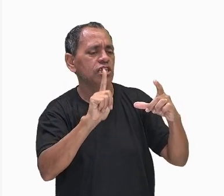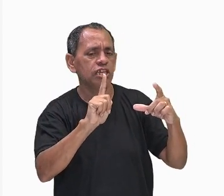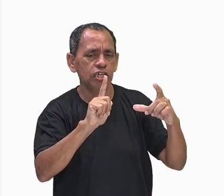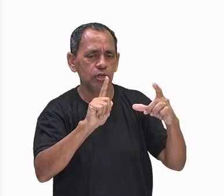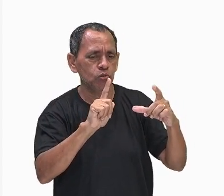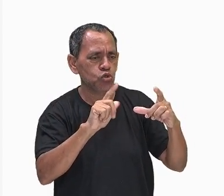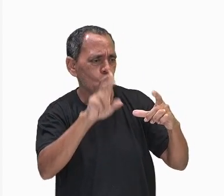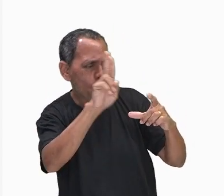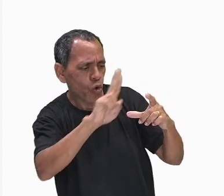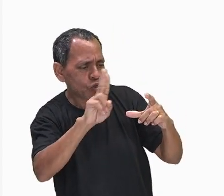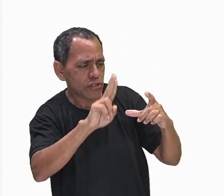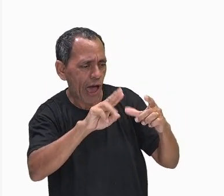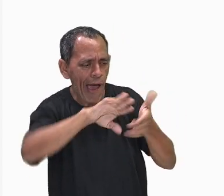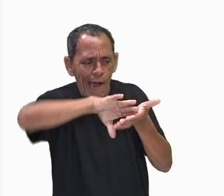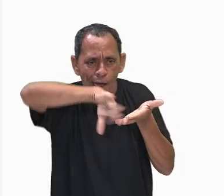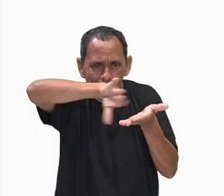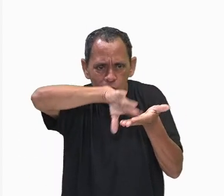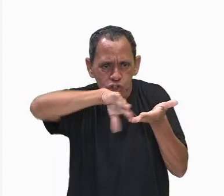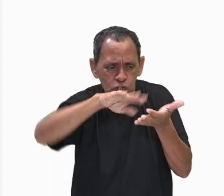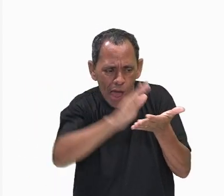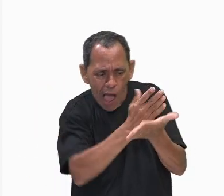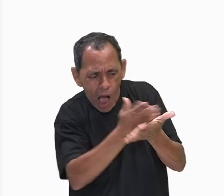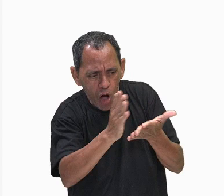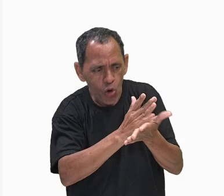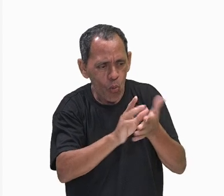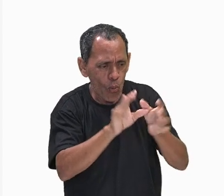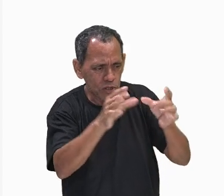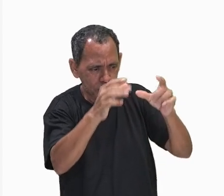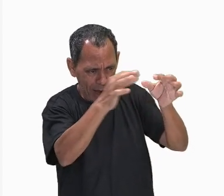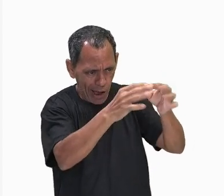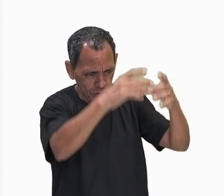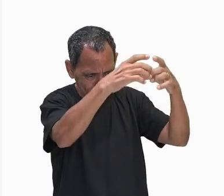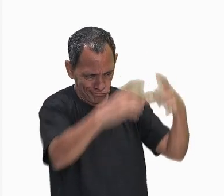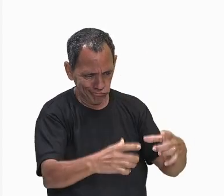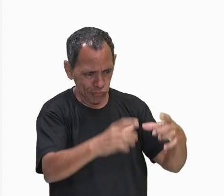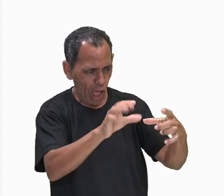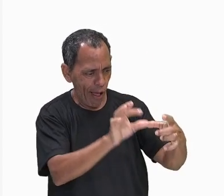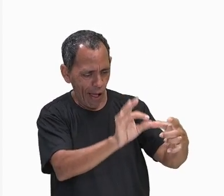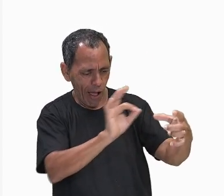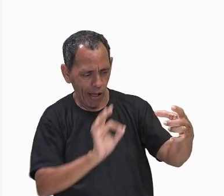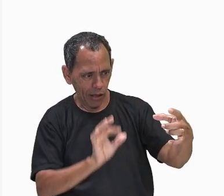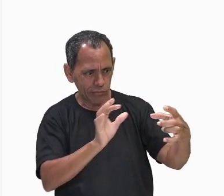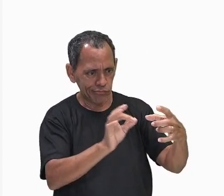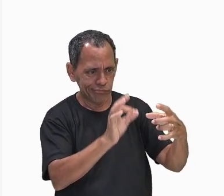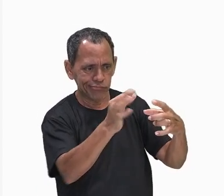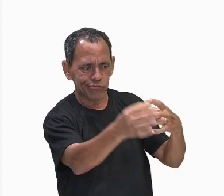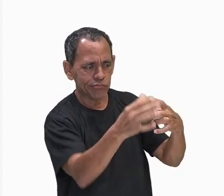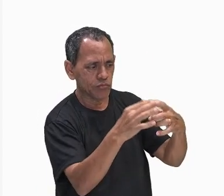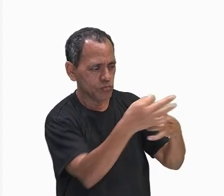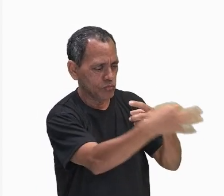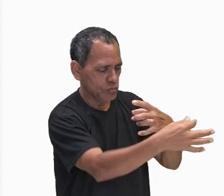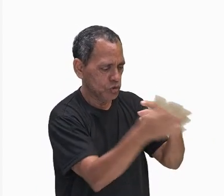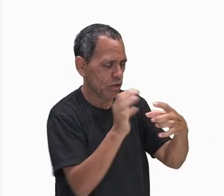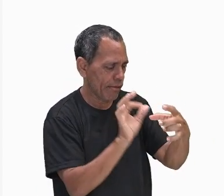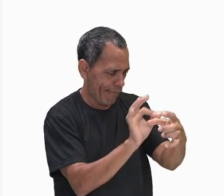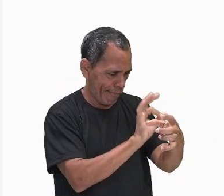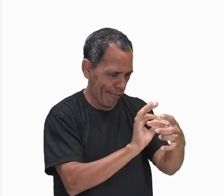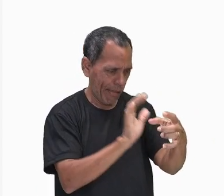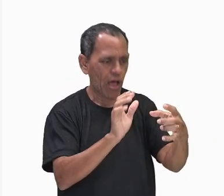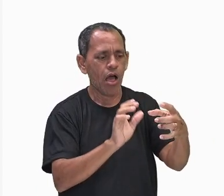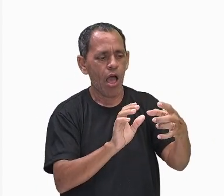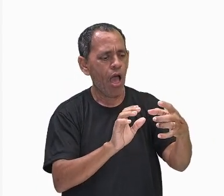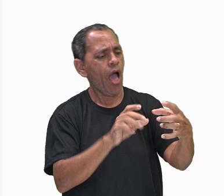né? Todas no mesmo plano, e a gente pode observar, então, que figuras vão existir ali na sua